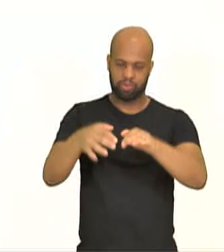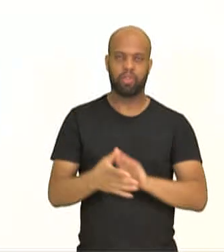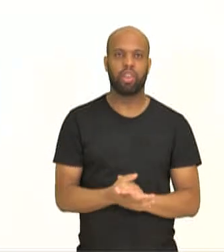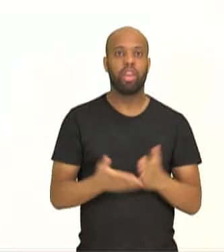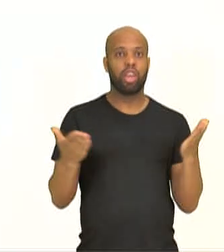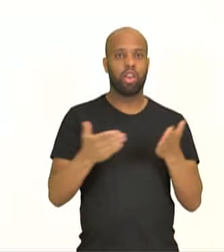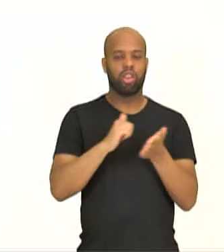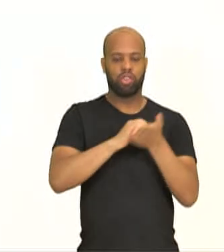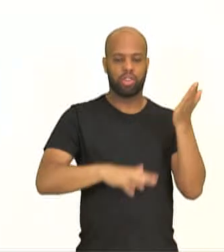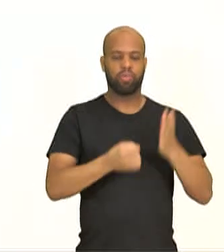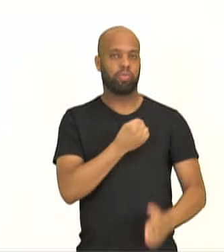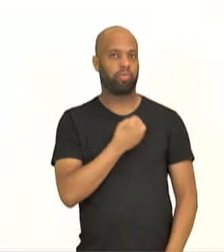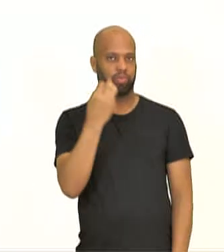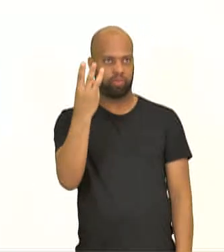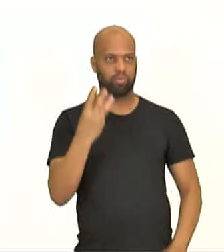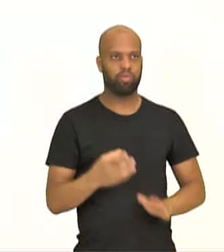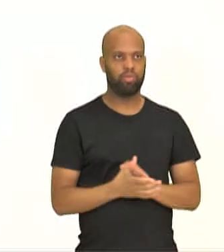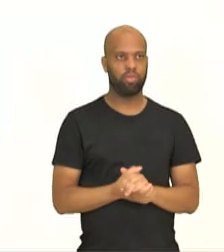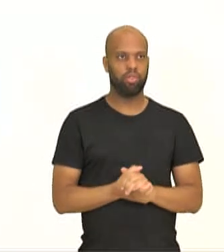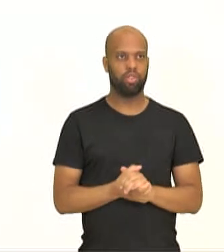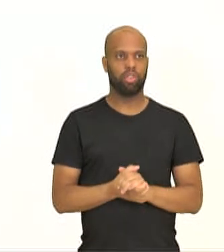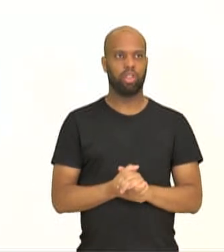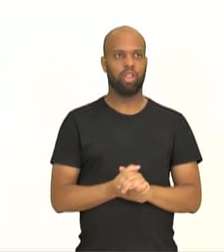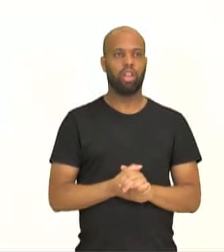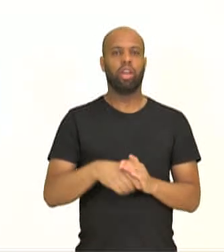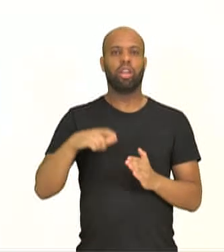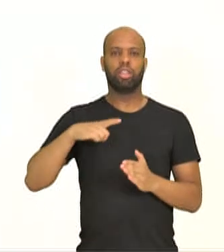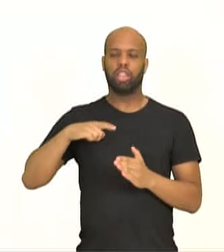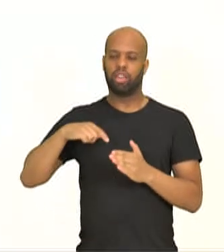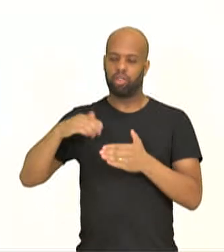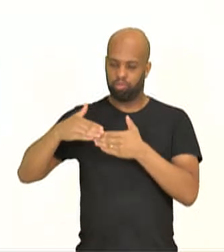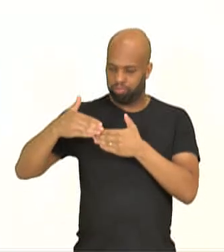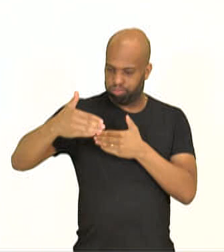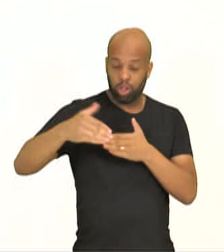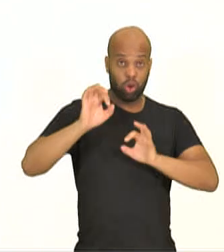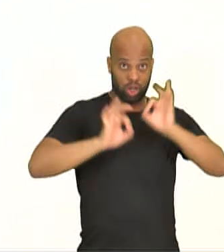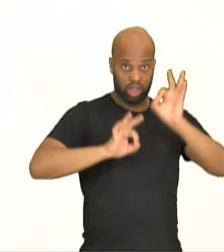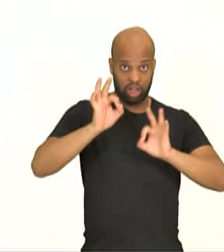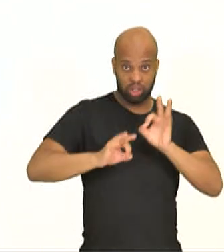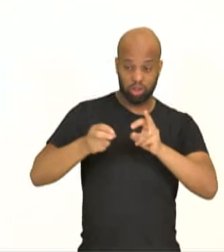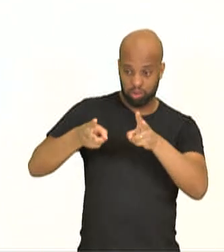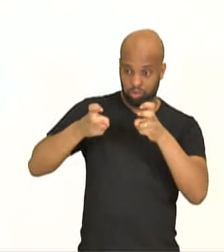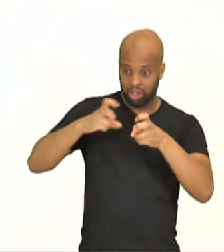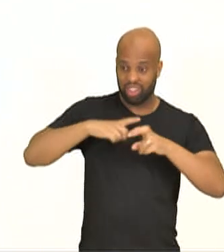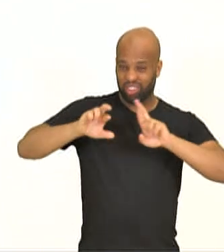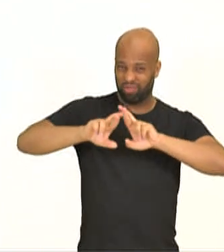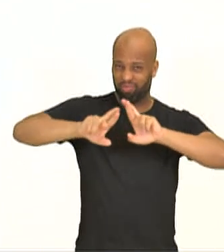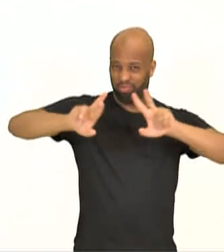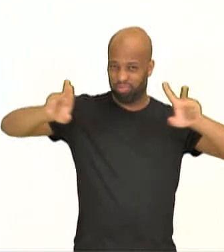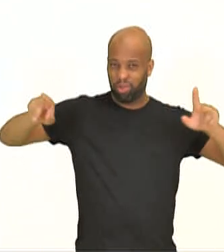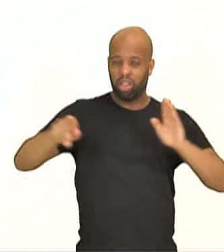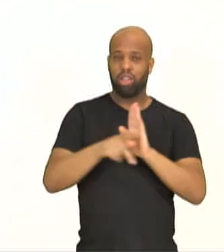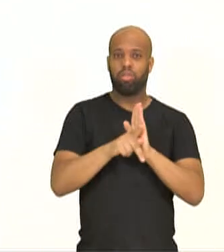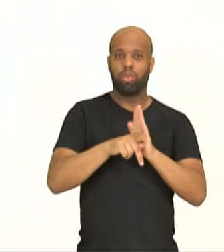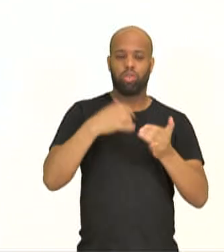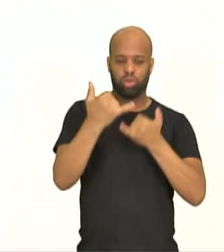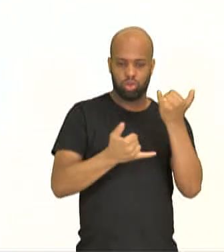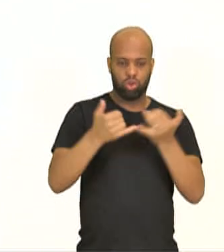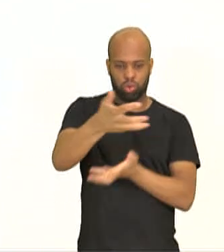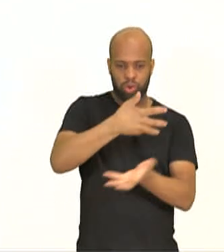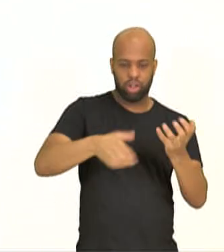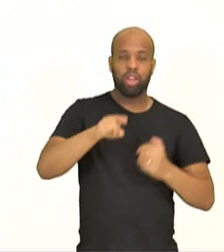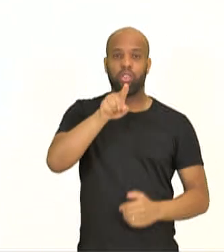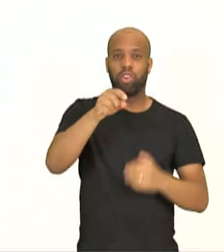nossa terceira atividade, pessoal. Desde a sistematização, podemos observar diversos tipos de jogos cooperativos.